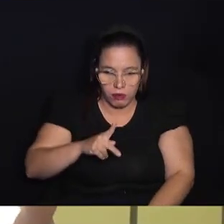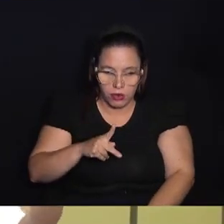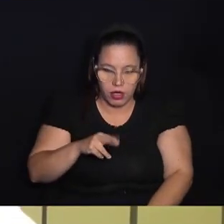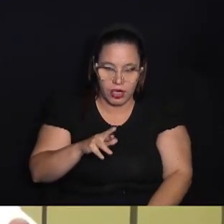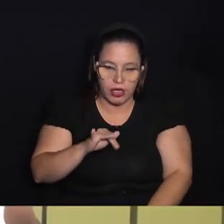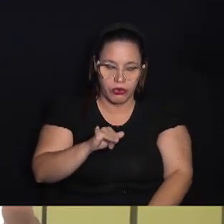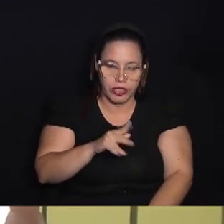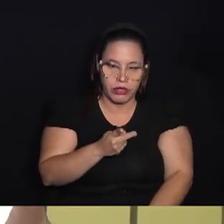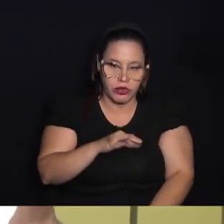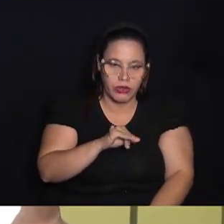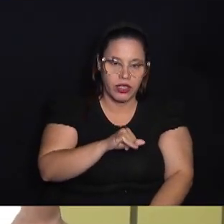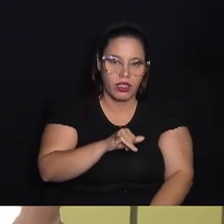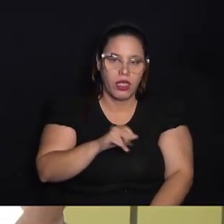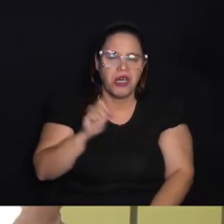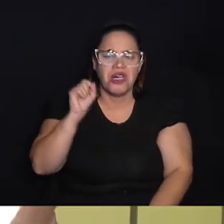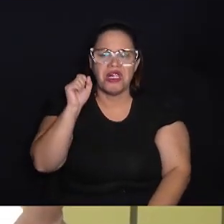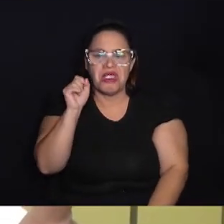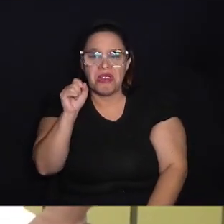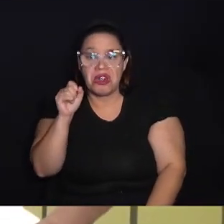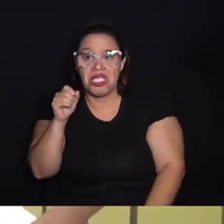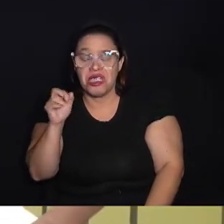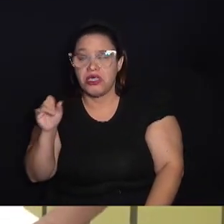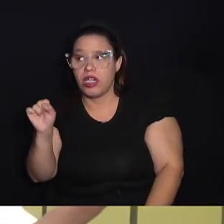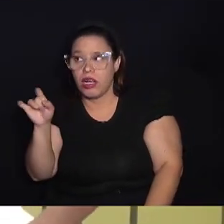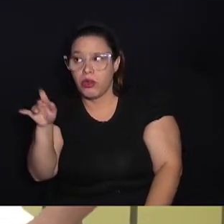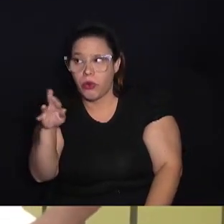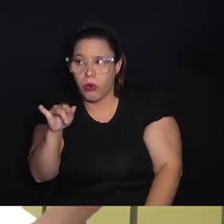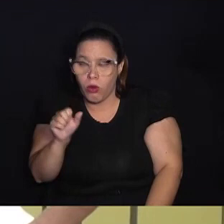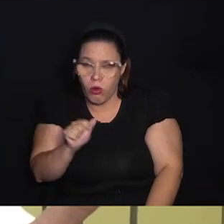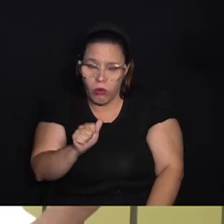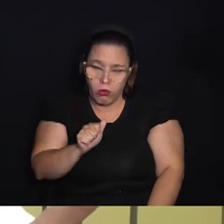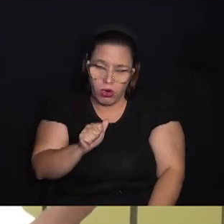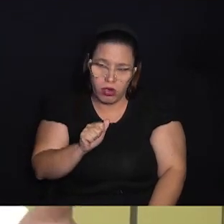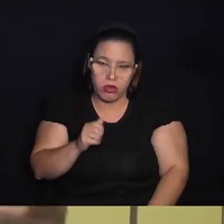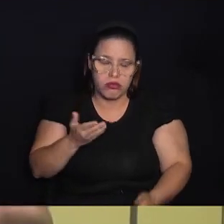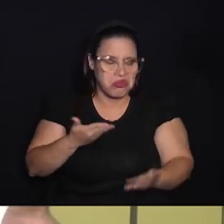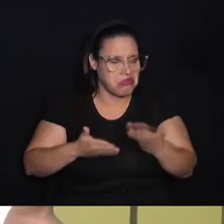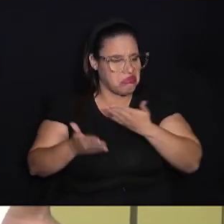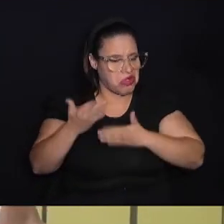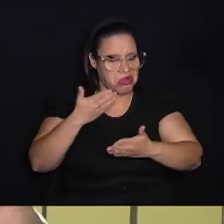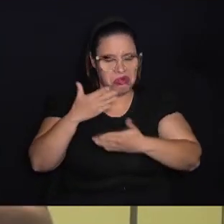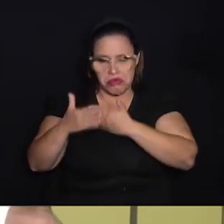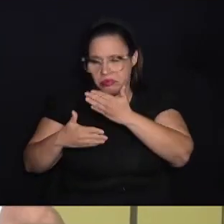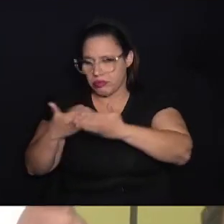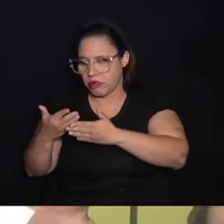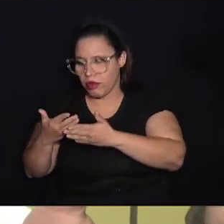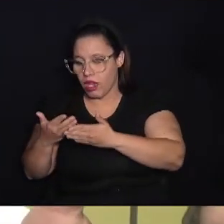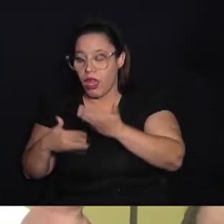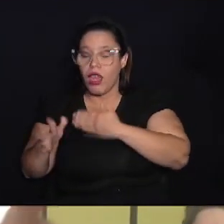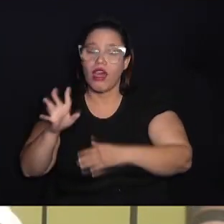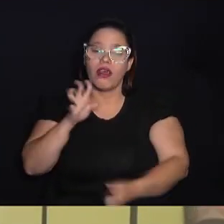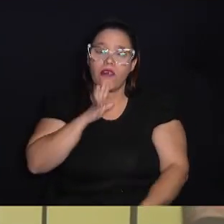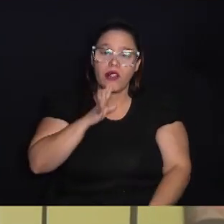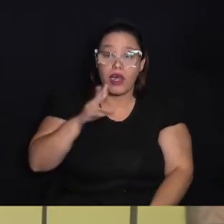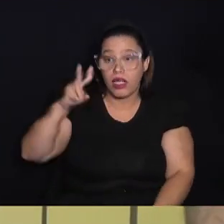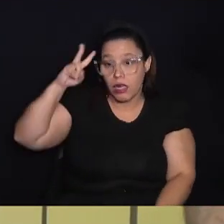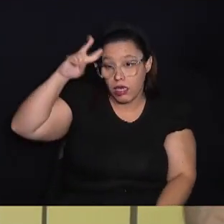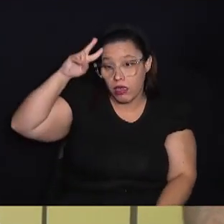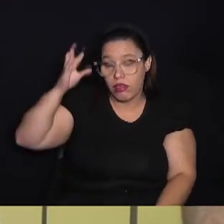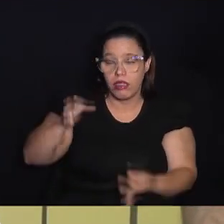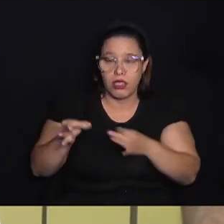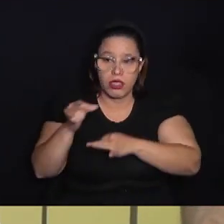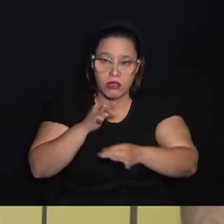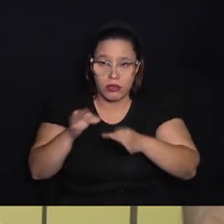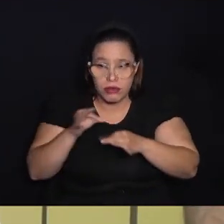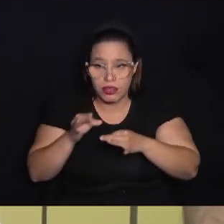levar dessa forma lúdica para as pessoas de todas as classes de todas as idades que ela conhecendo a história ela vai começar a preservar esses lugares